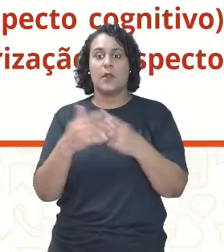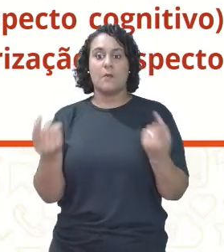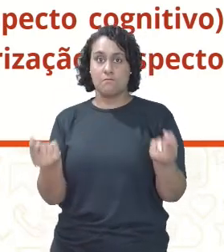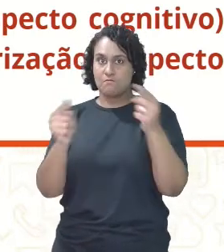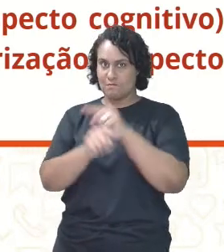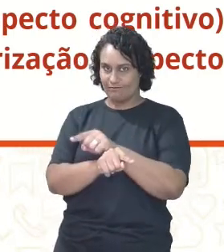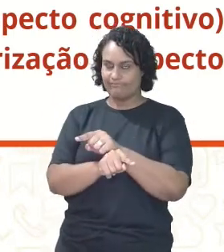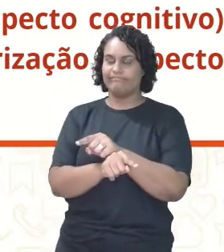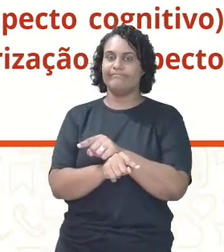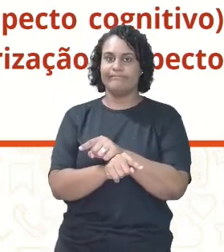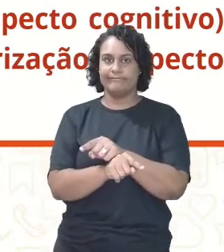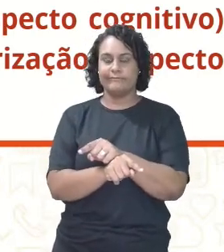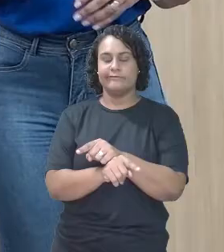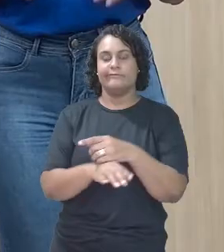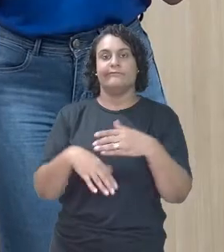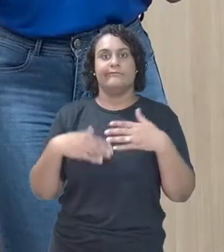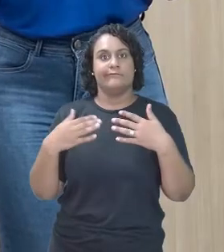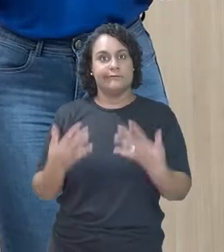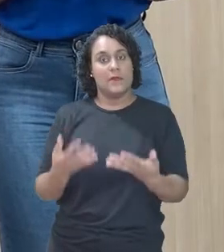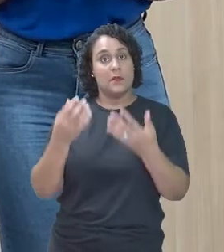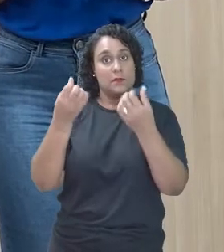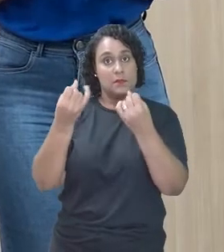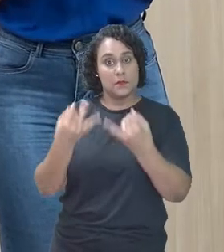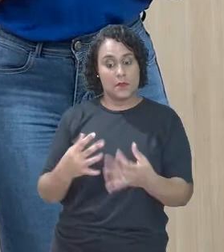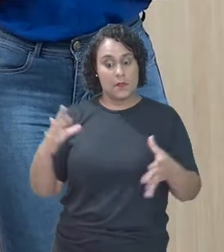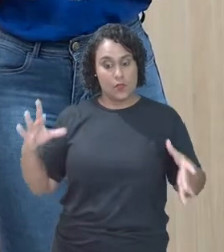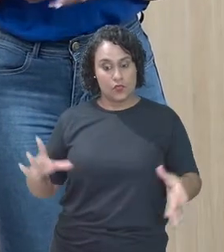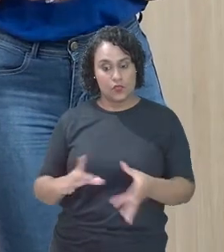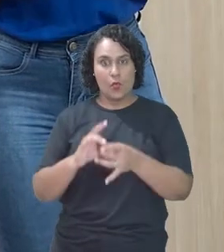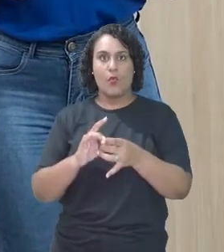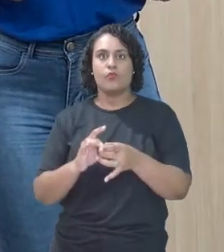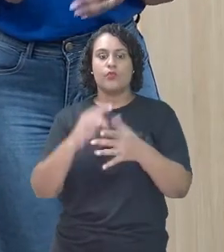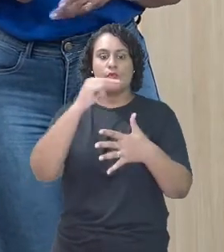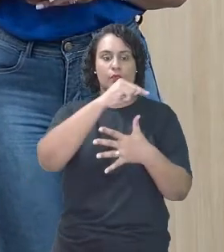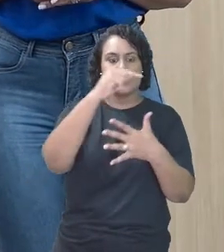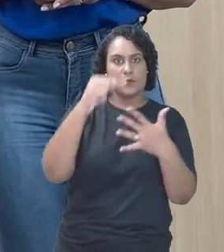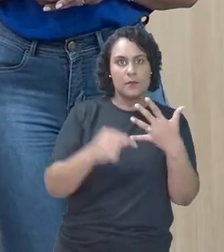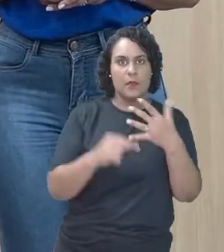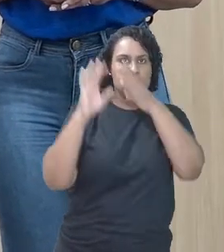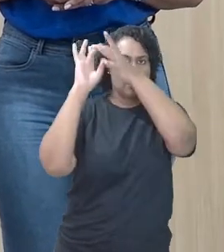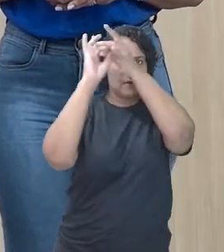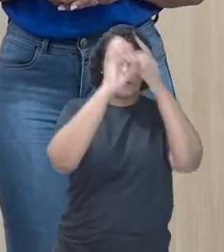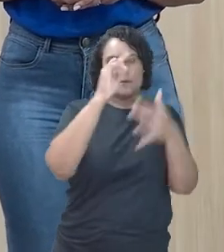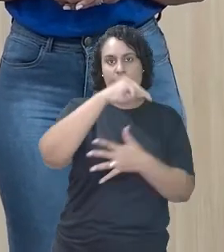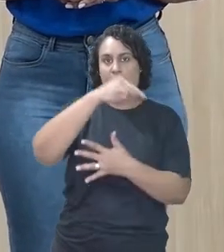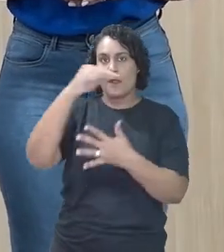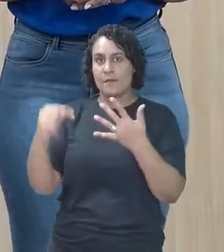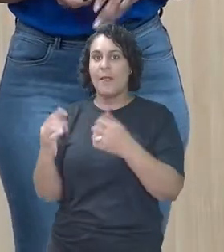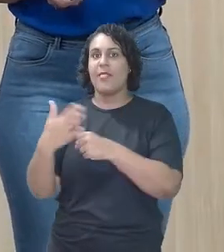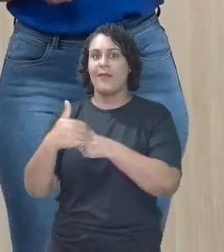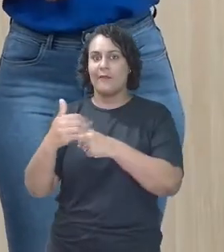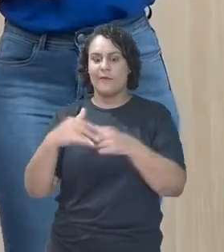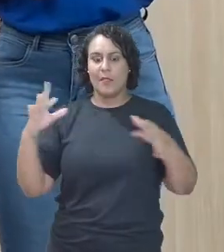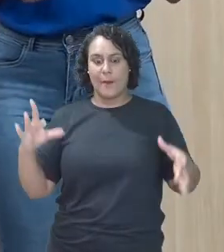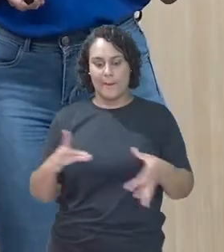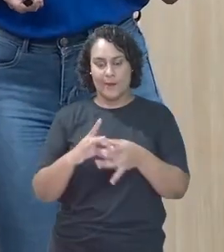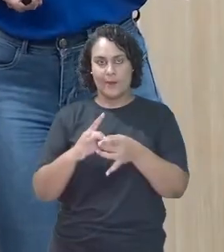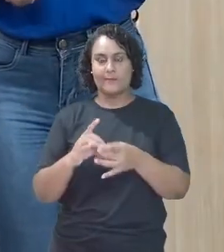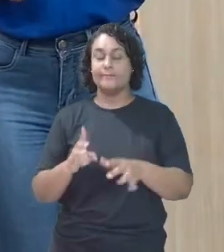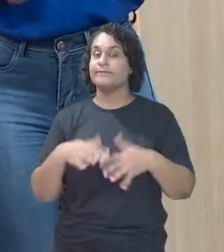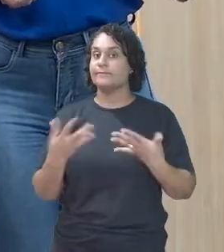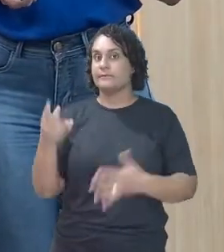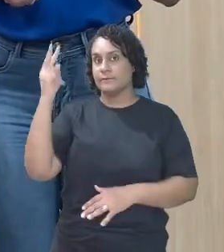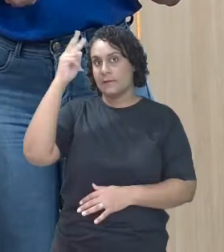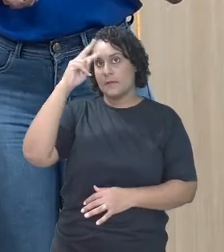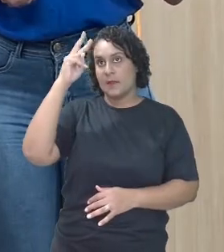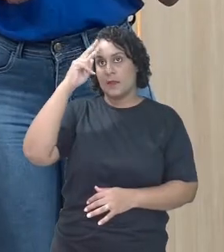aspecto cognitivo. Então, a gente está falando dessa junção, dessa união de aspectos indispensáveis. Então, vamos